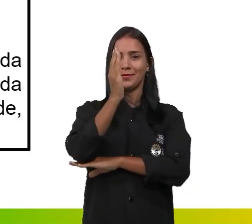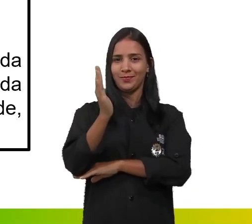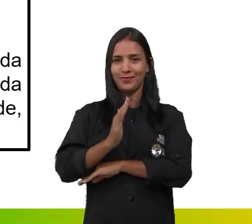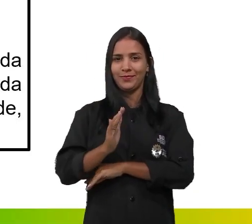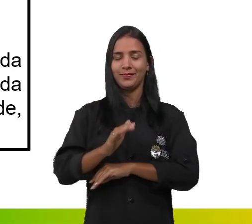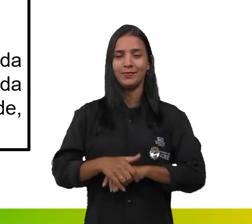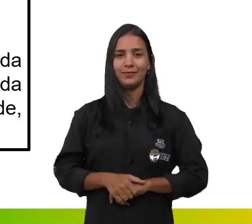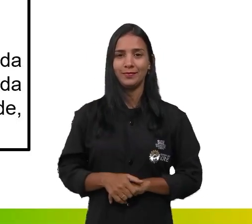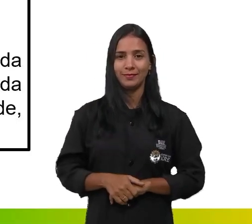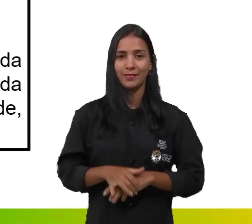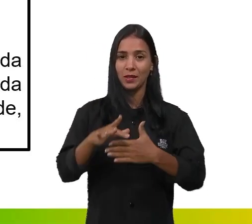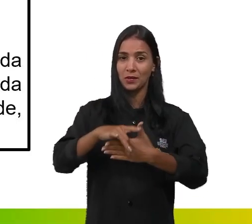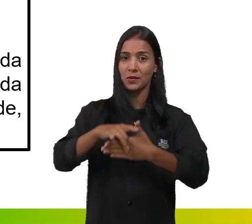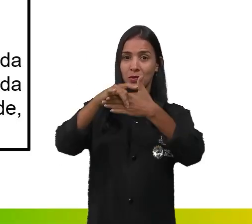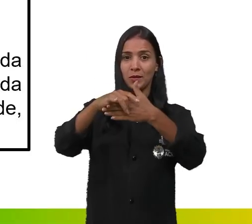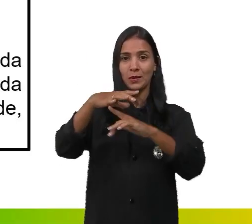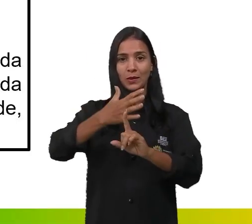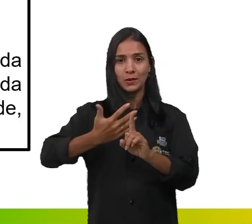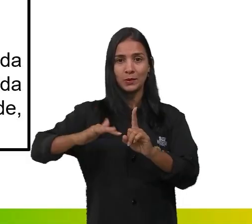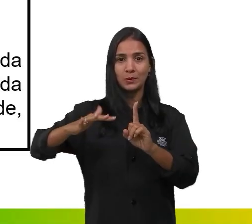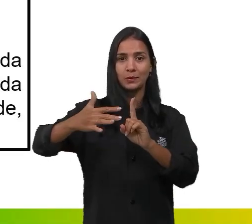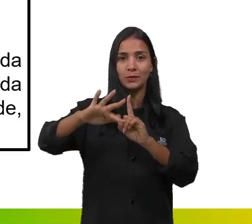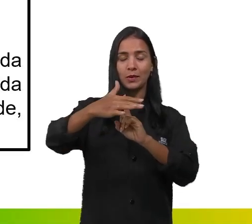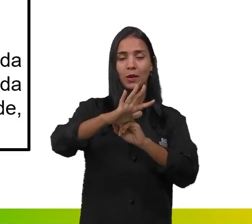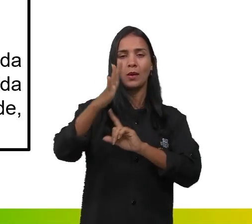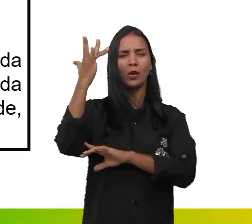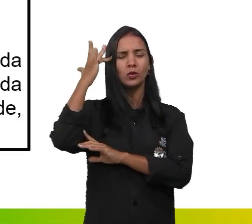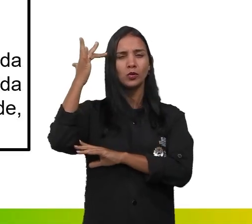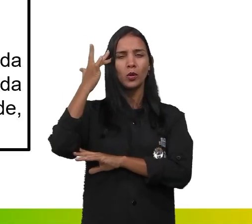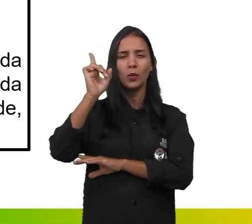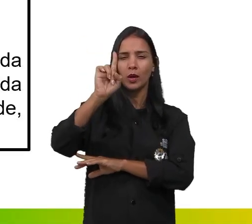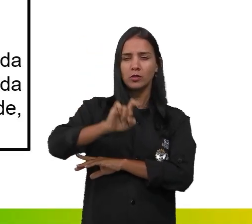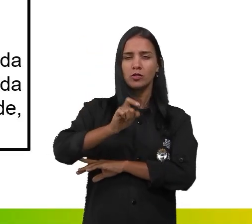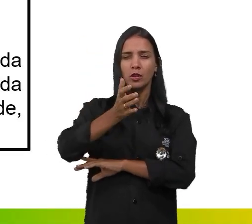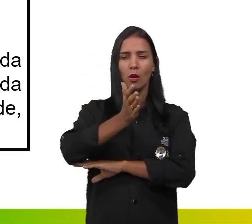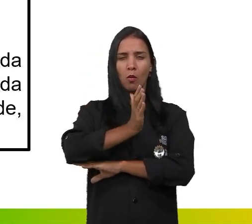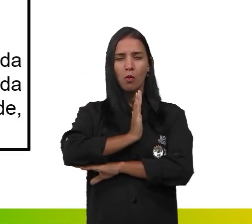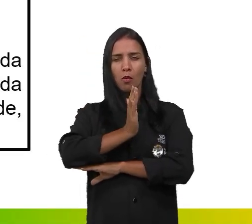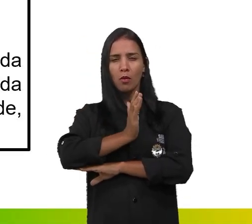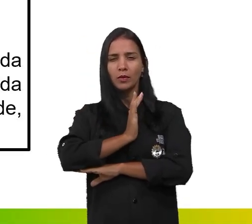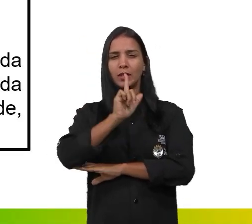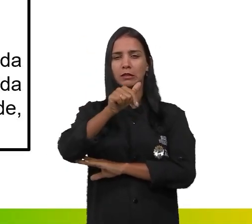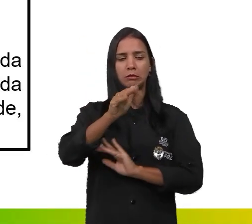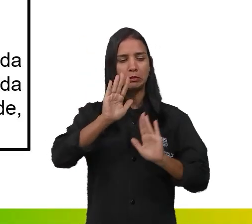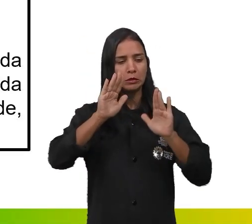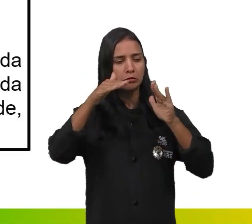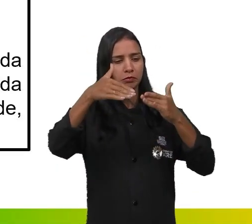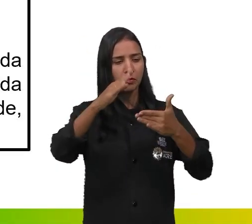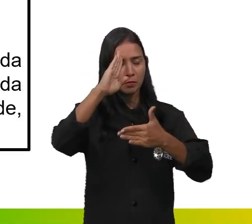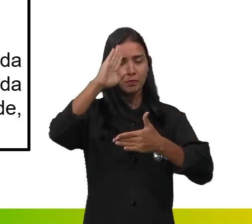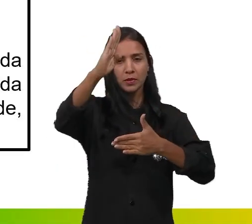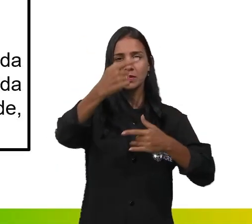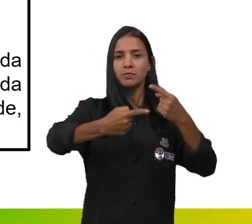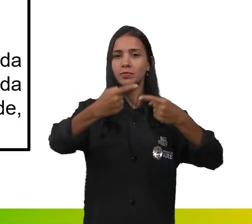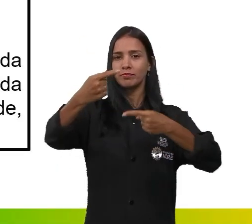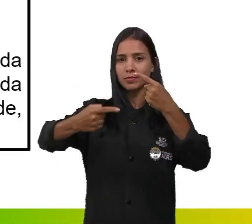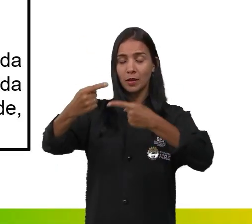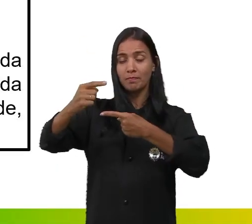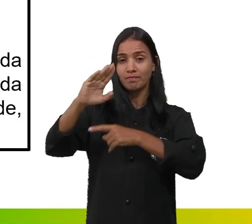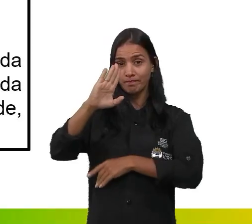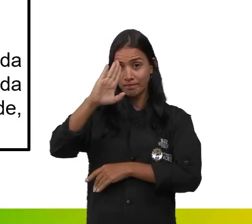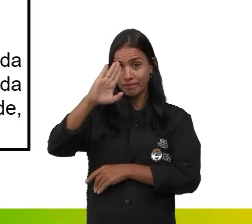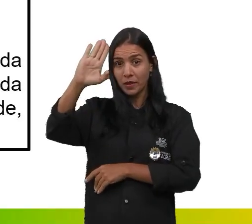Protagonismo ambiental. E aqui nós temos talvez uma parte do coração do que é a importância desses povos, principalmente